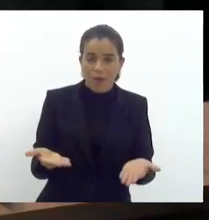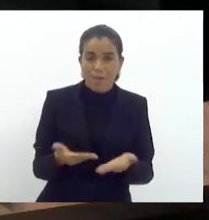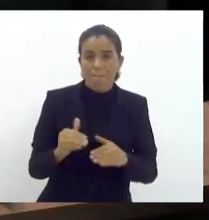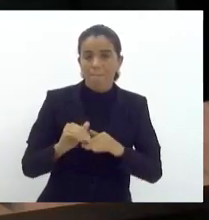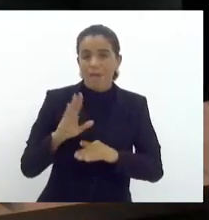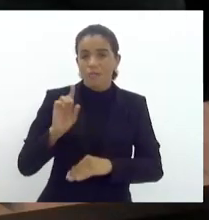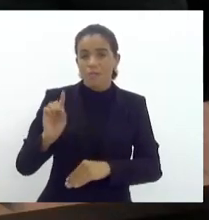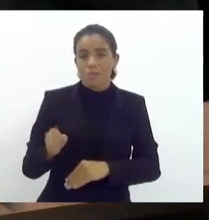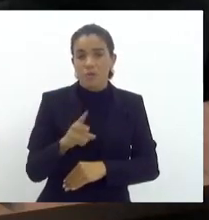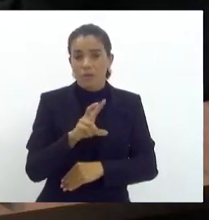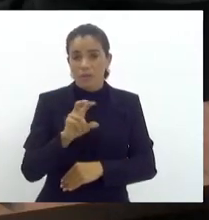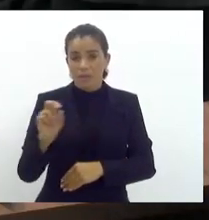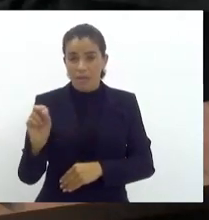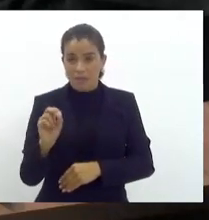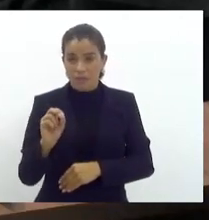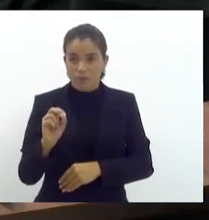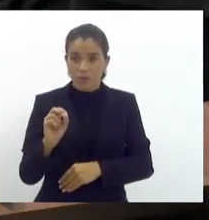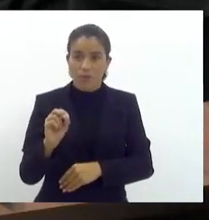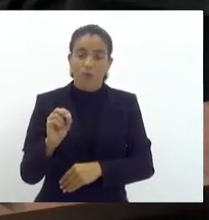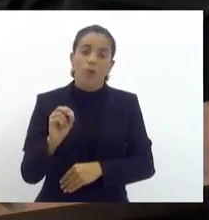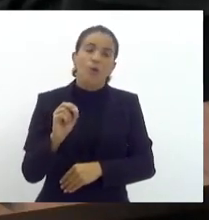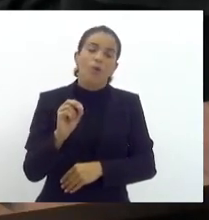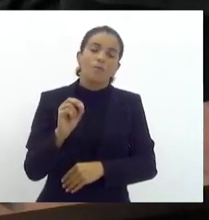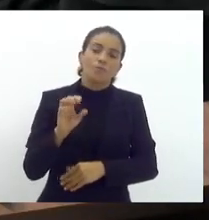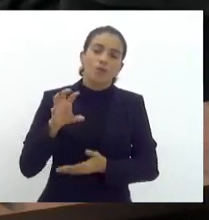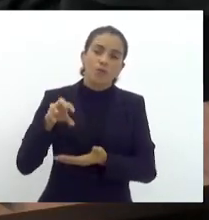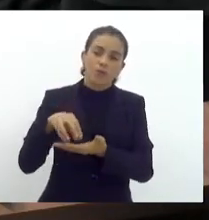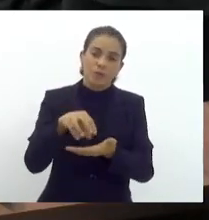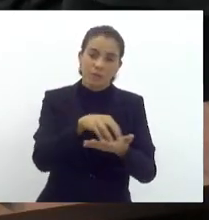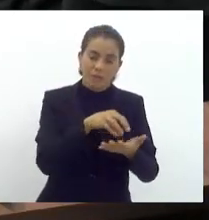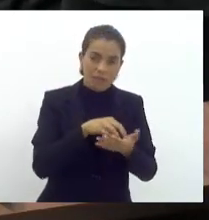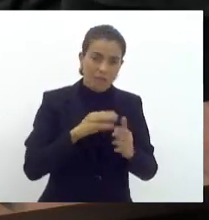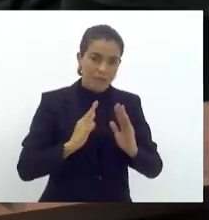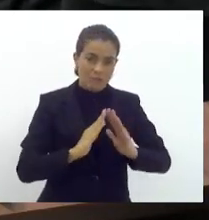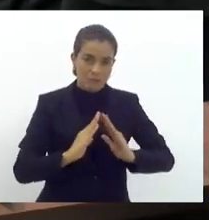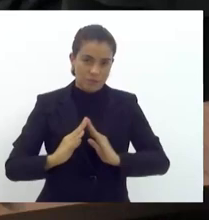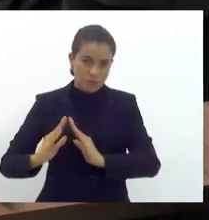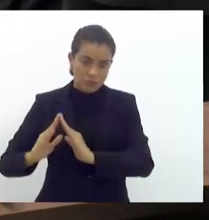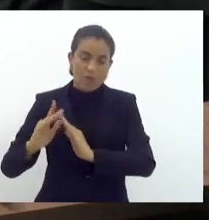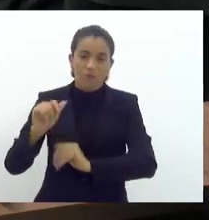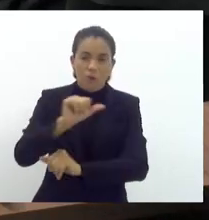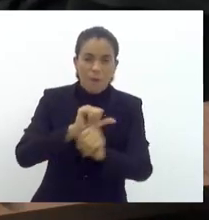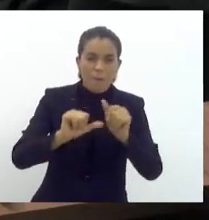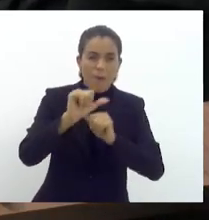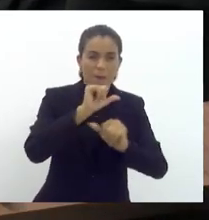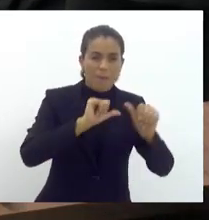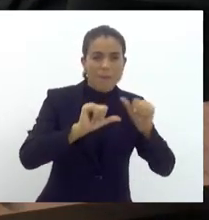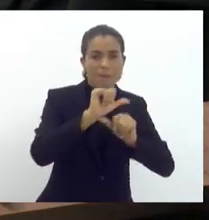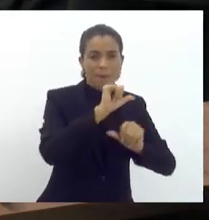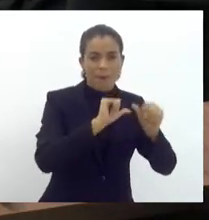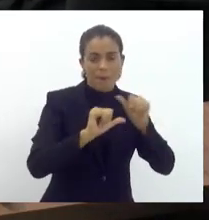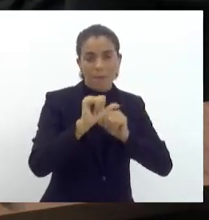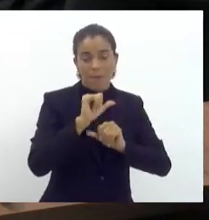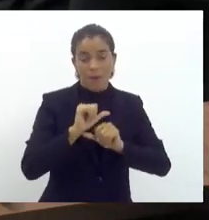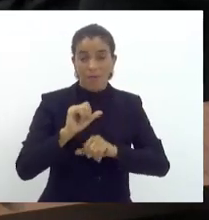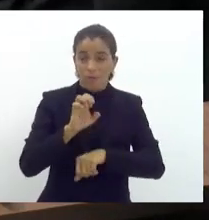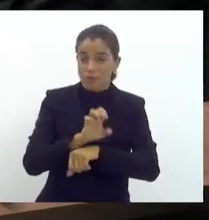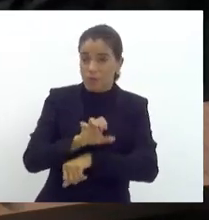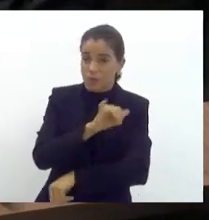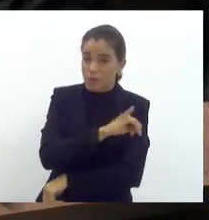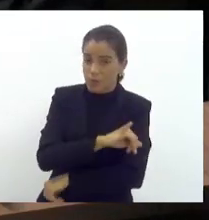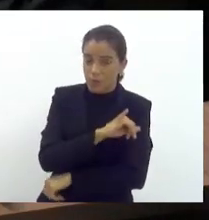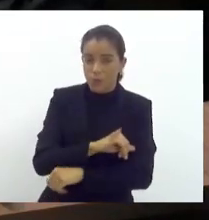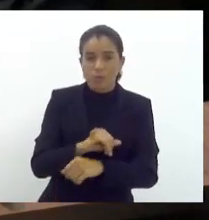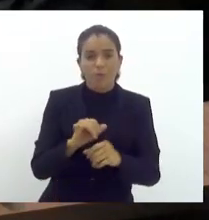ano mais de 1.500 1.500 unidades habitacionais foram reformados em diversos conjuntos habitacionais do Estado do Rio de Janeiro